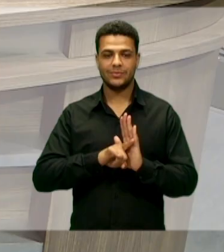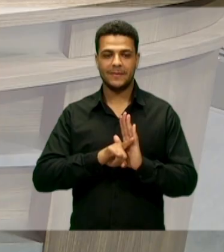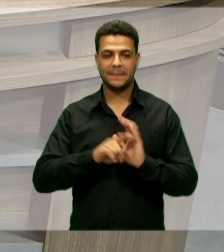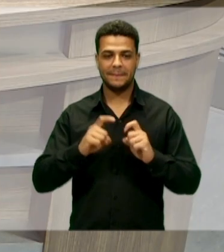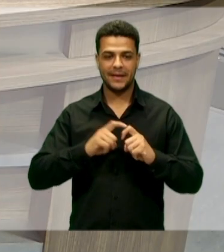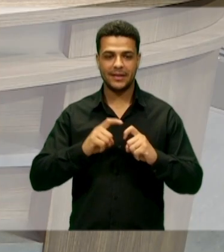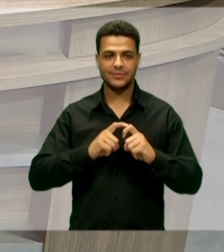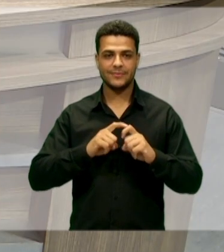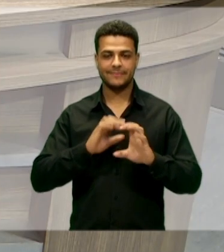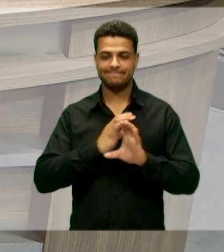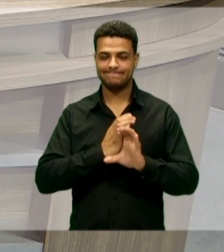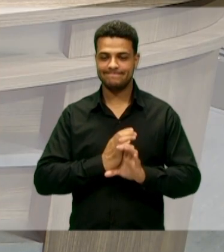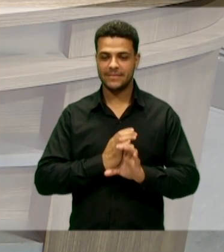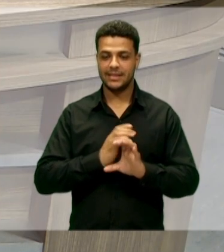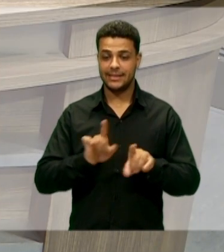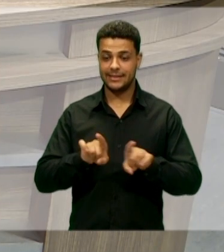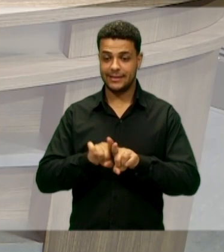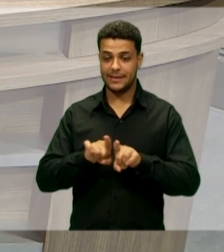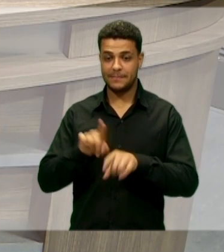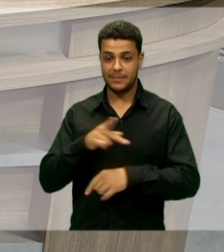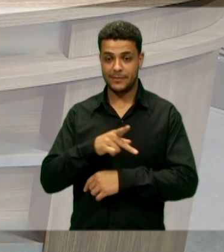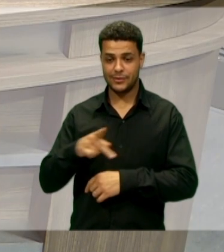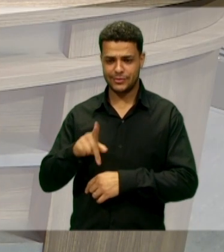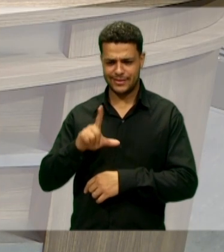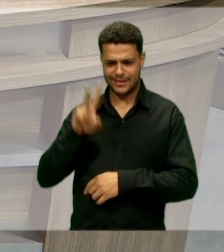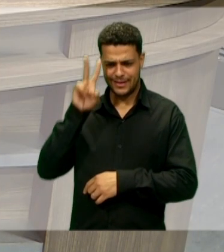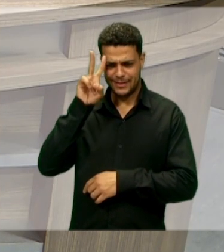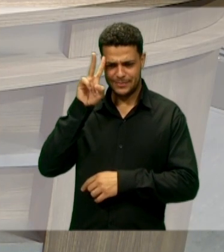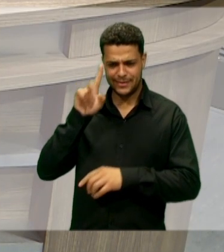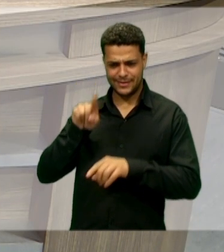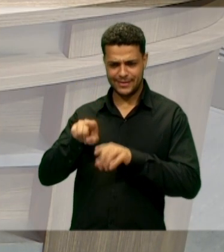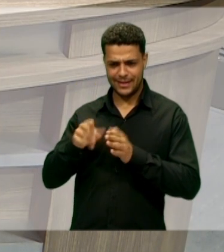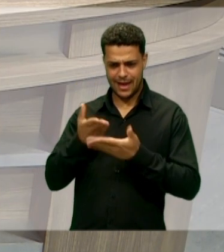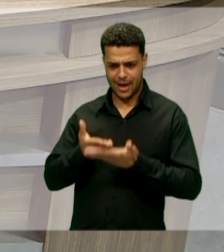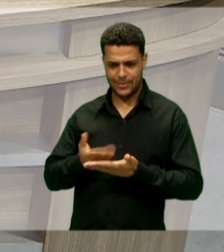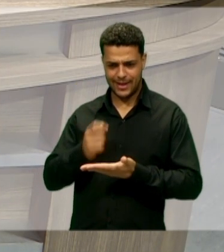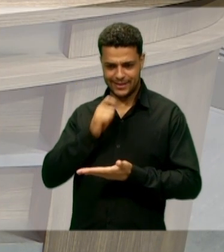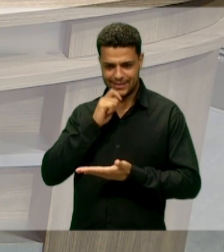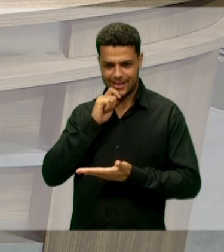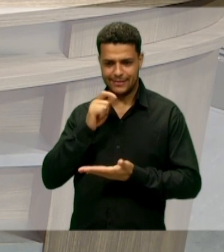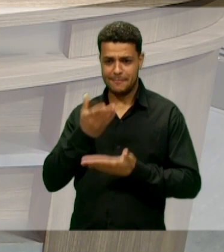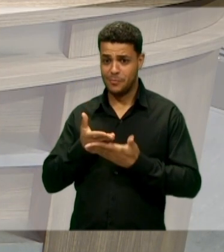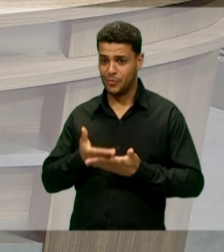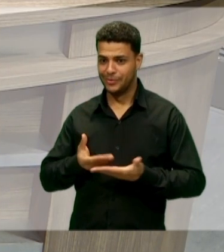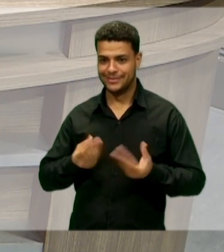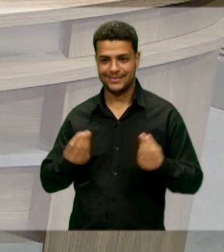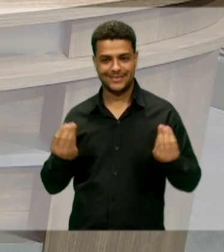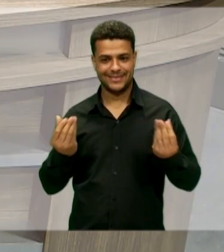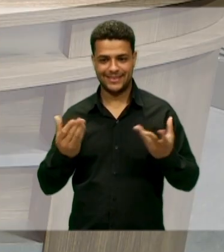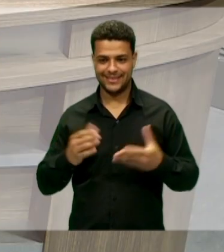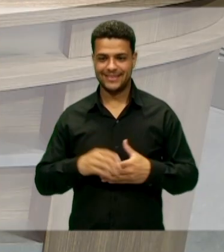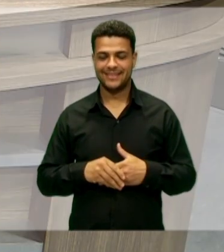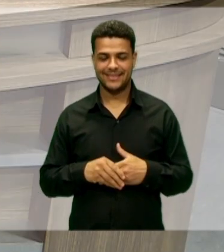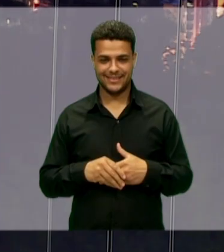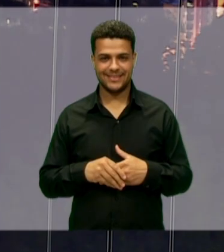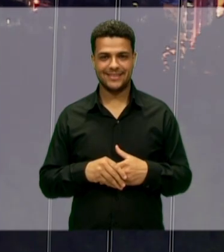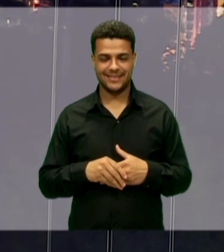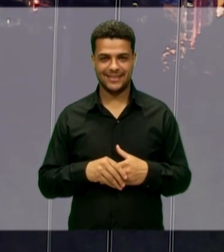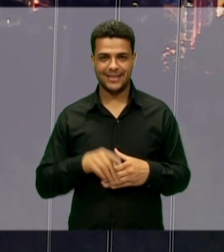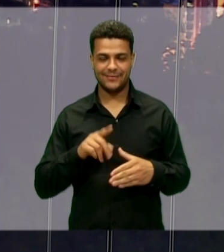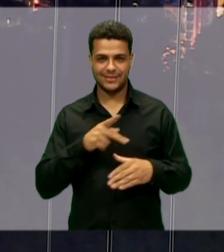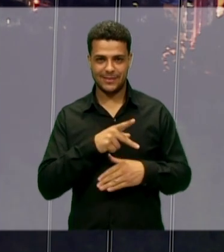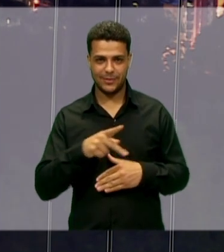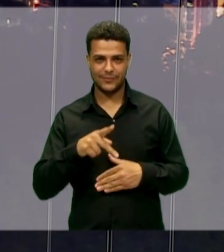patologista e professor. O senhor ainda dá aula? Dou. É? Dou aula, muita aula. O senhor é